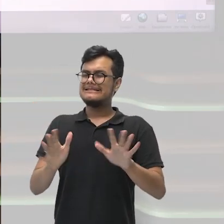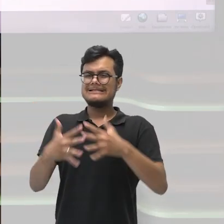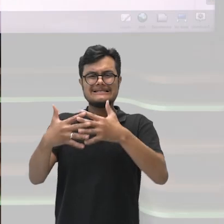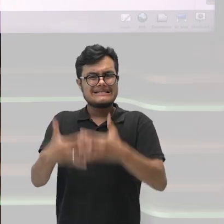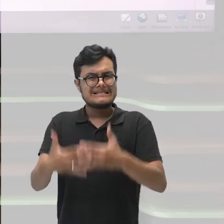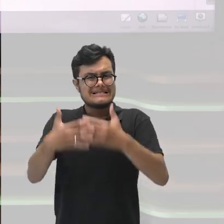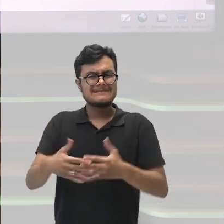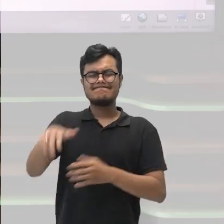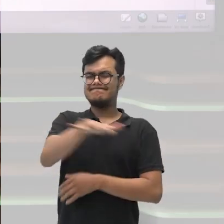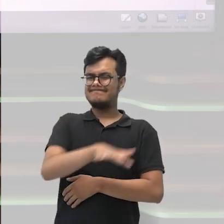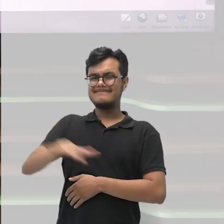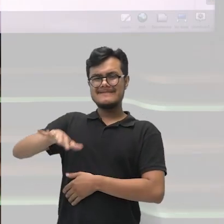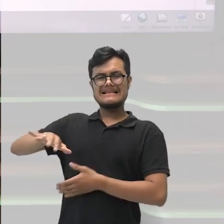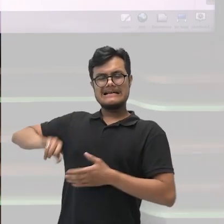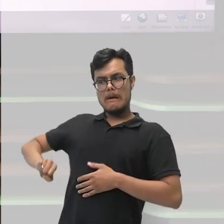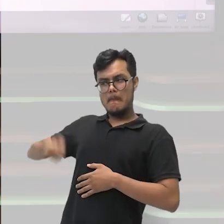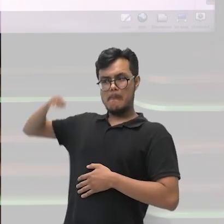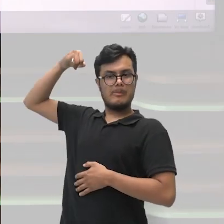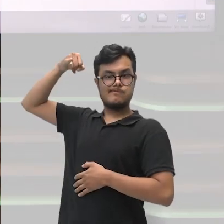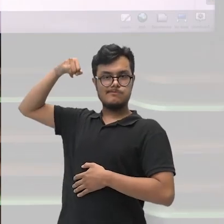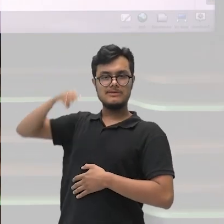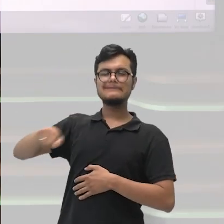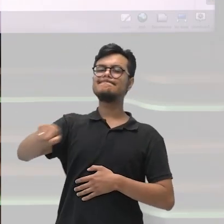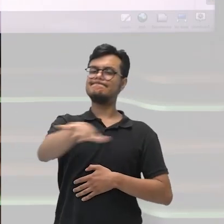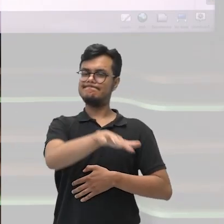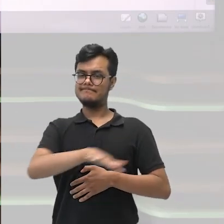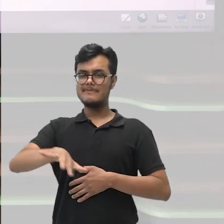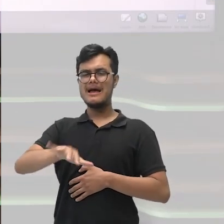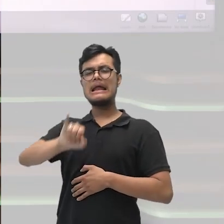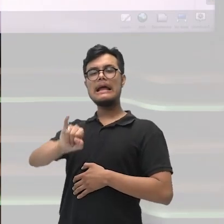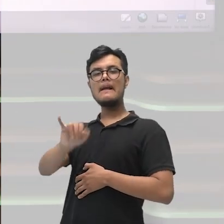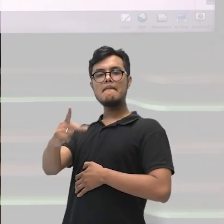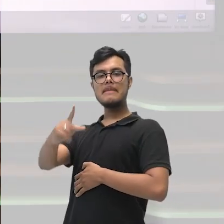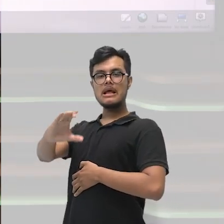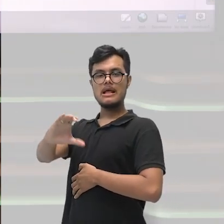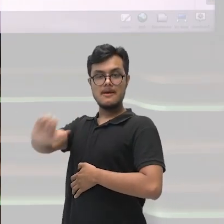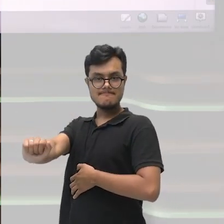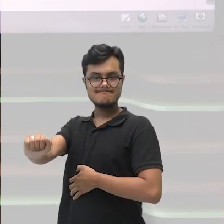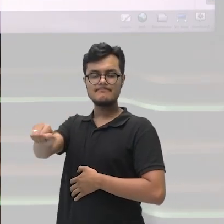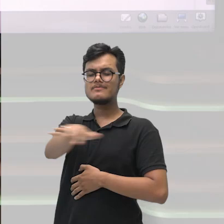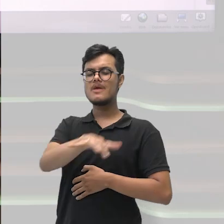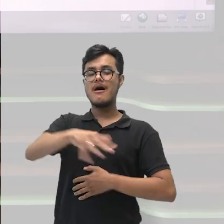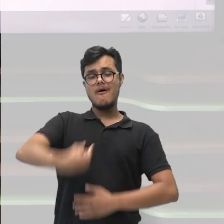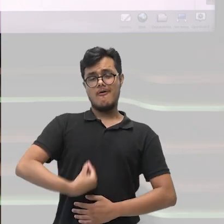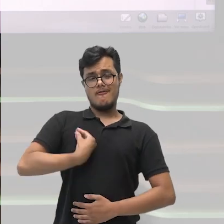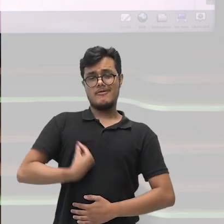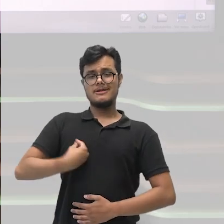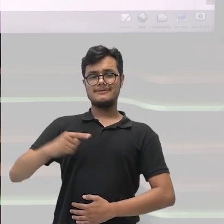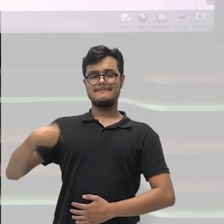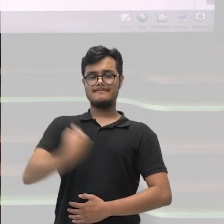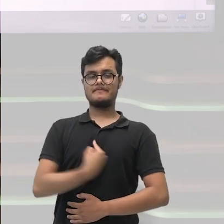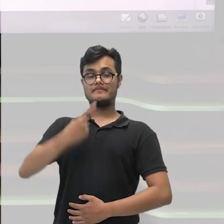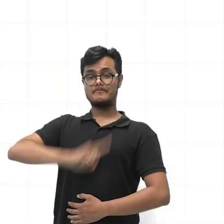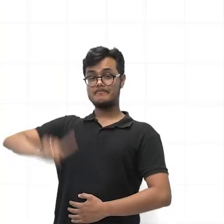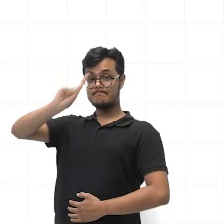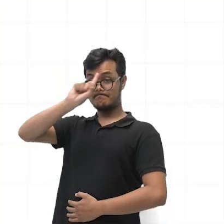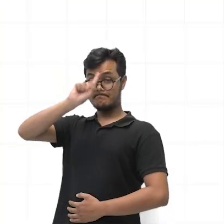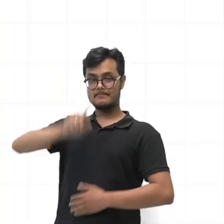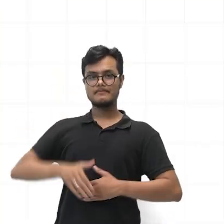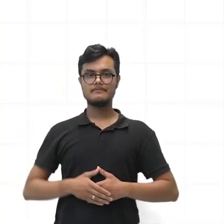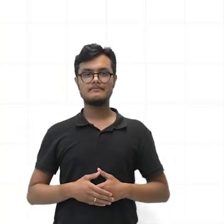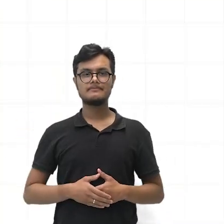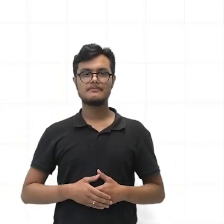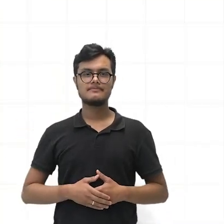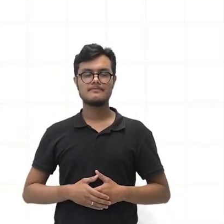da inflação e principalmente, né, na cesta básica, é um dos itens primordiais na vida de todos nós. Então, me acompanhem aí.